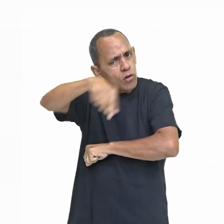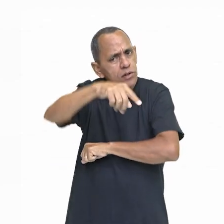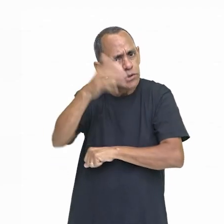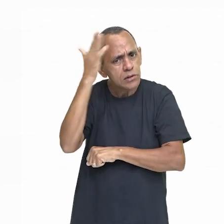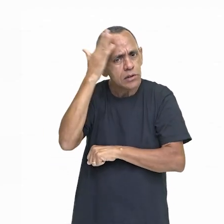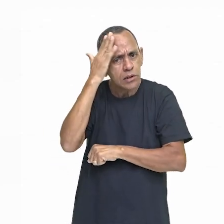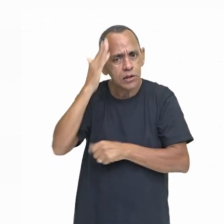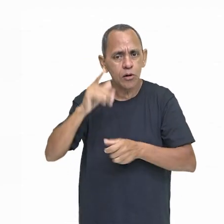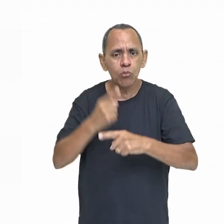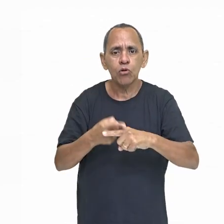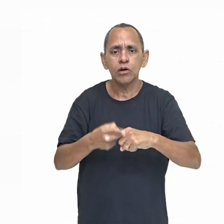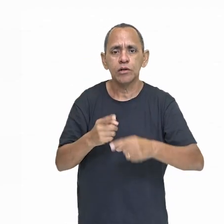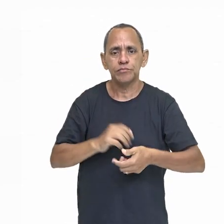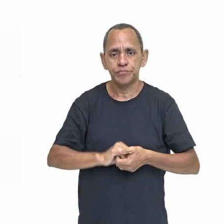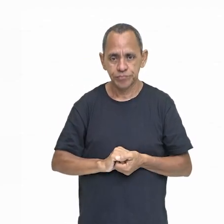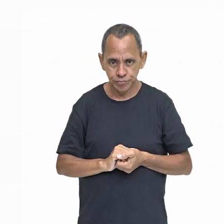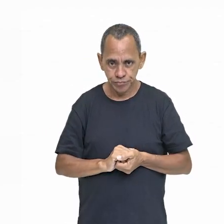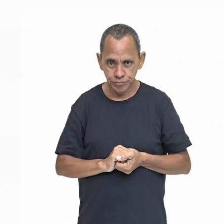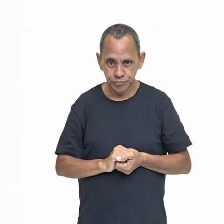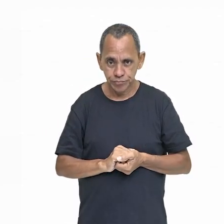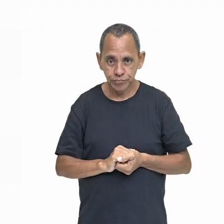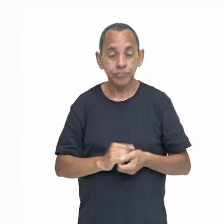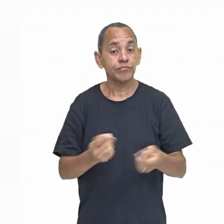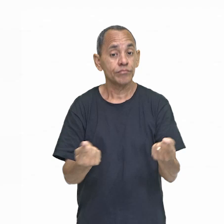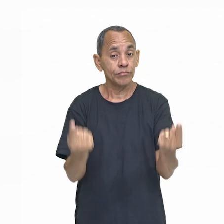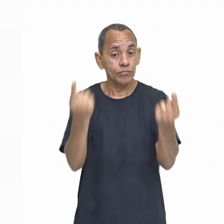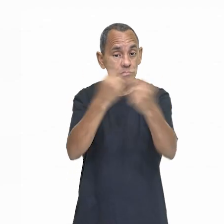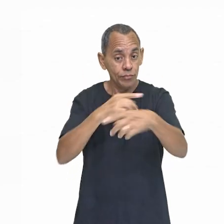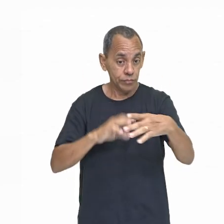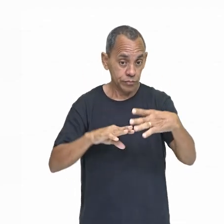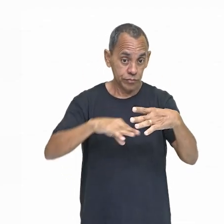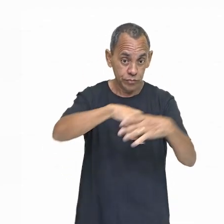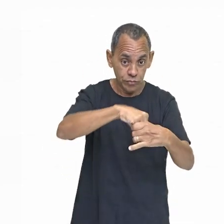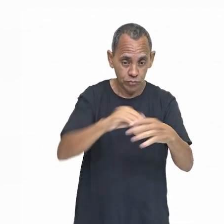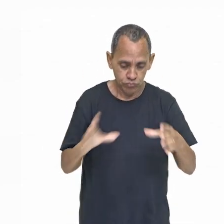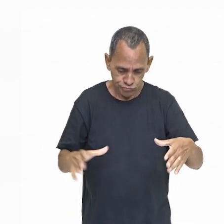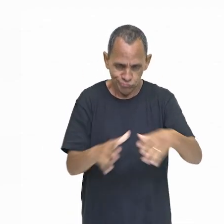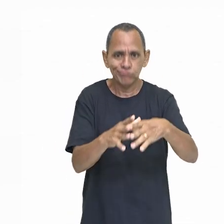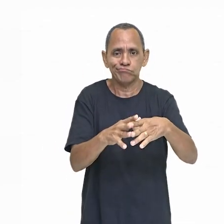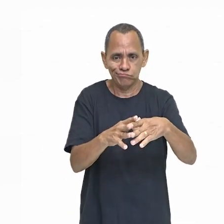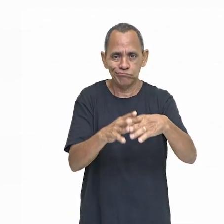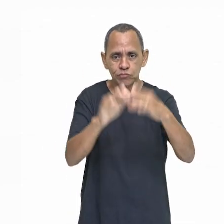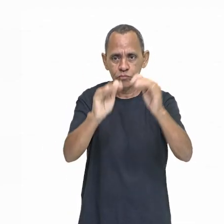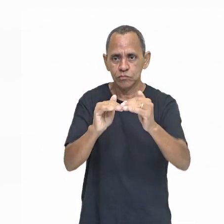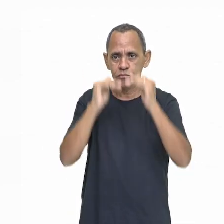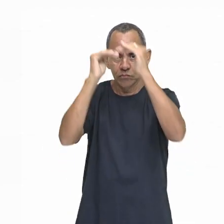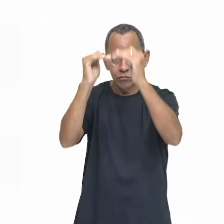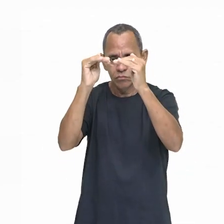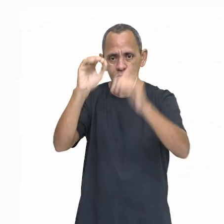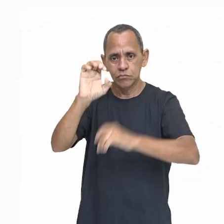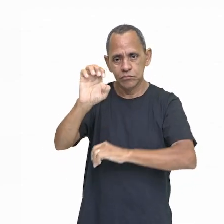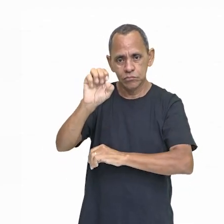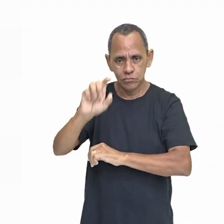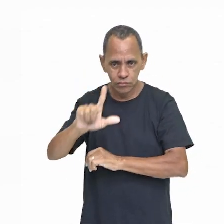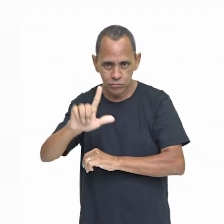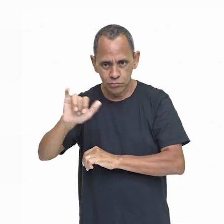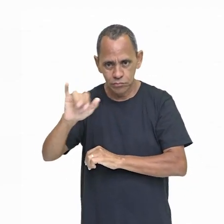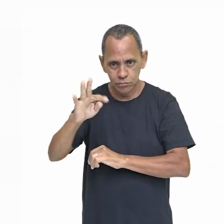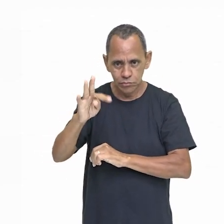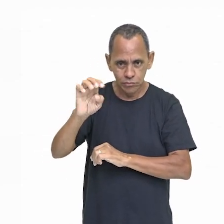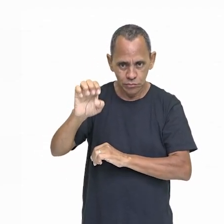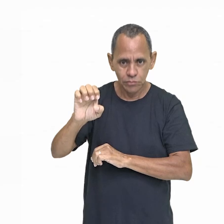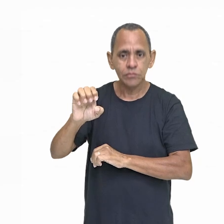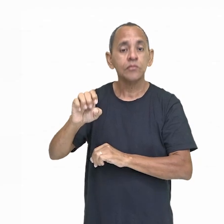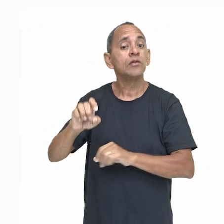Geralmente, contrapondo este grupo a uma elite. Também está